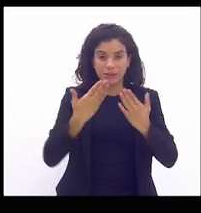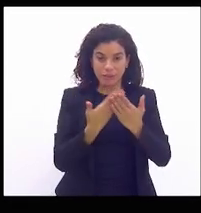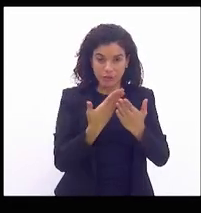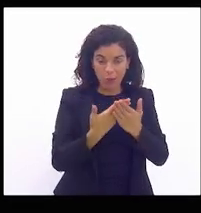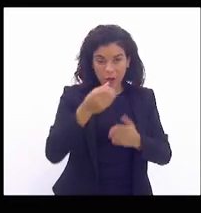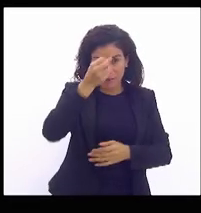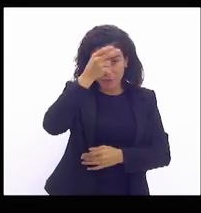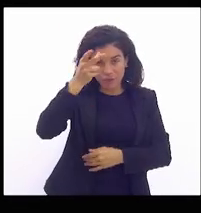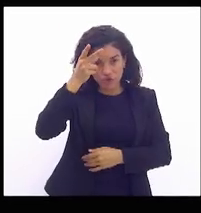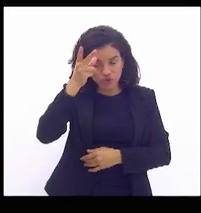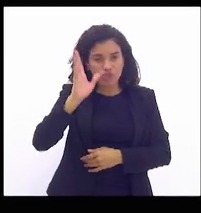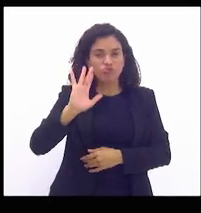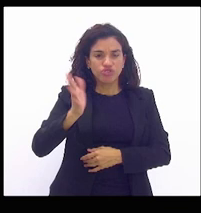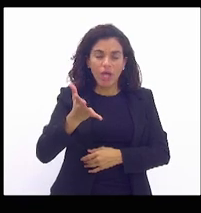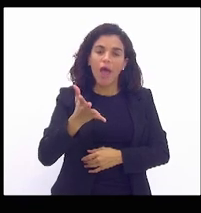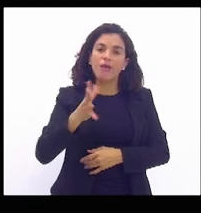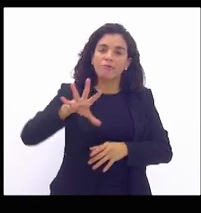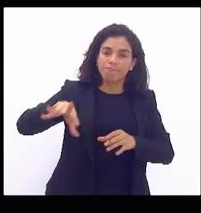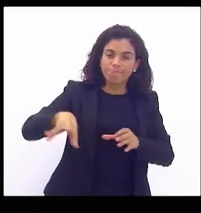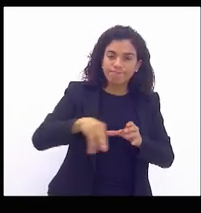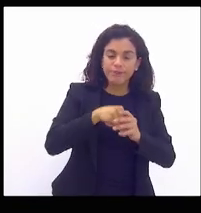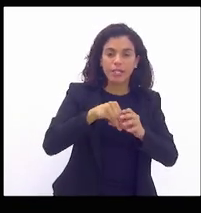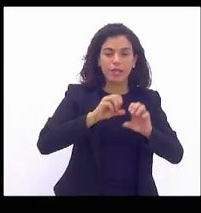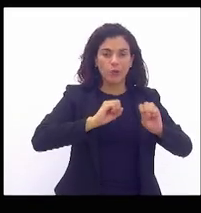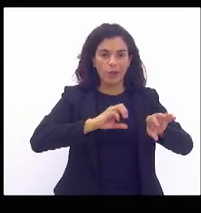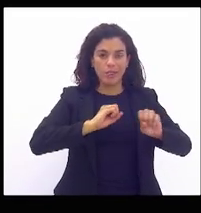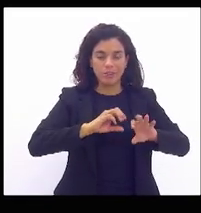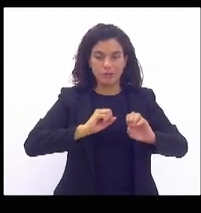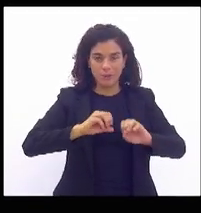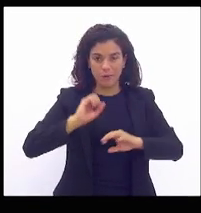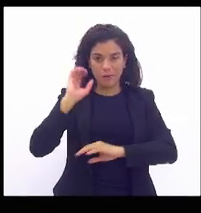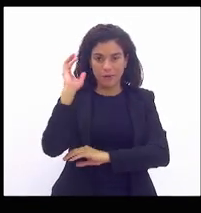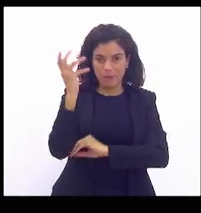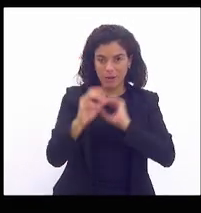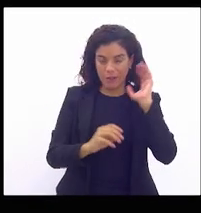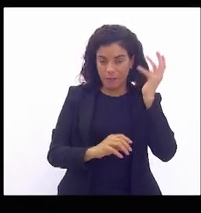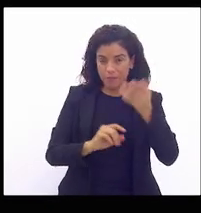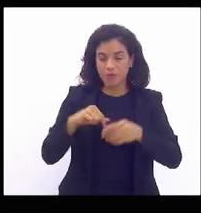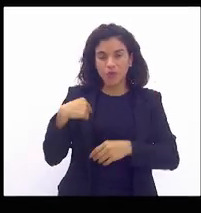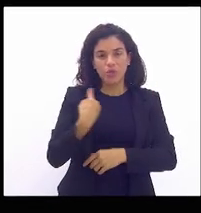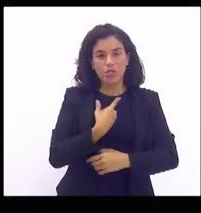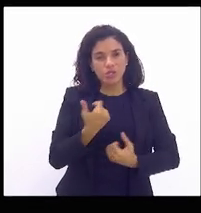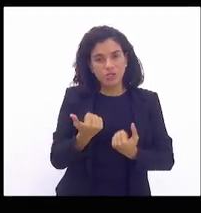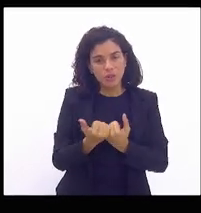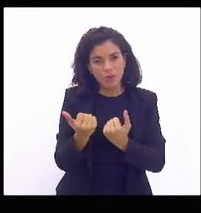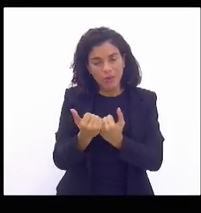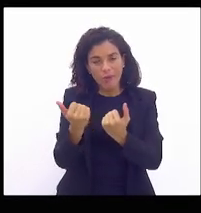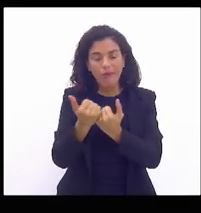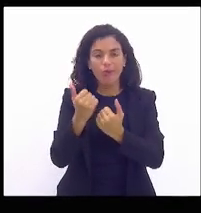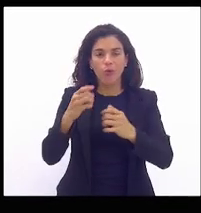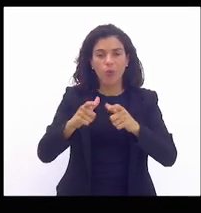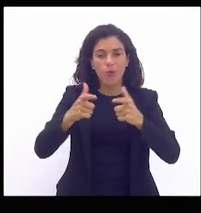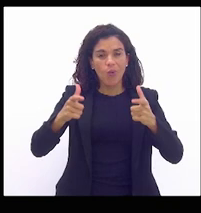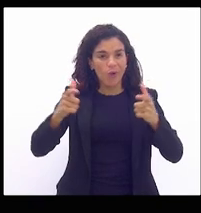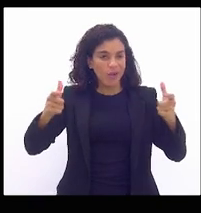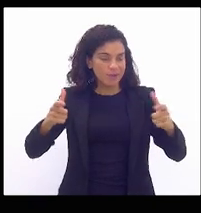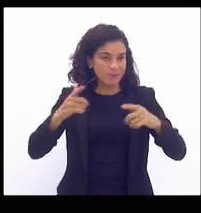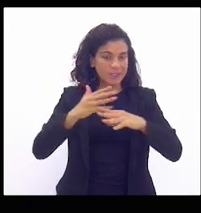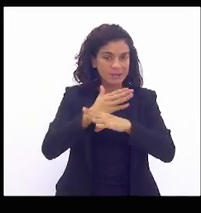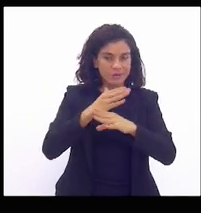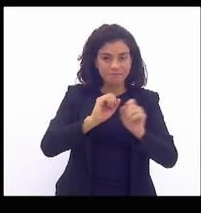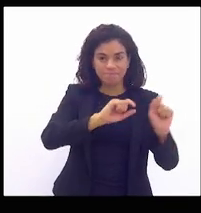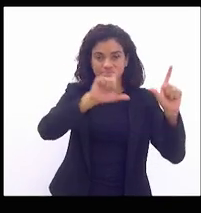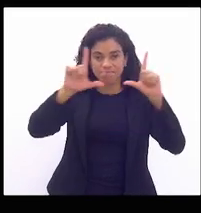ser atendidas por esse programa de educação ambiental. Nós estamos contribuindo com o crescimento da cidade. Por favor,